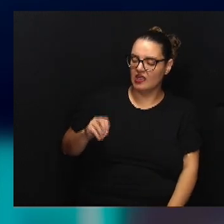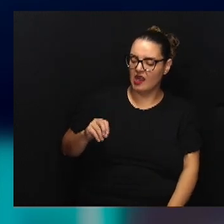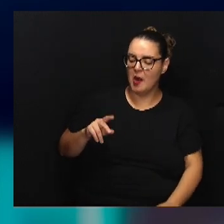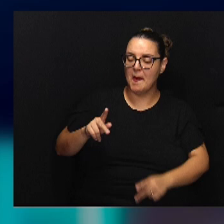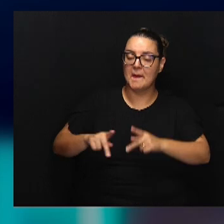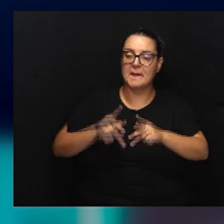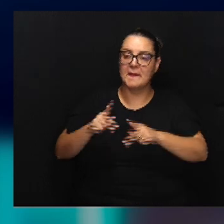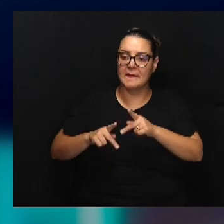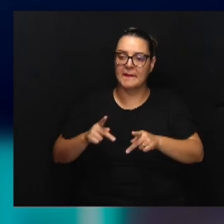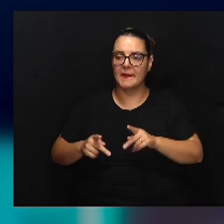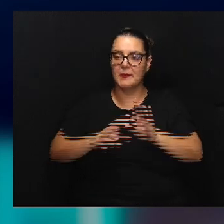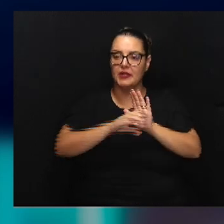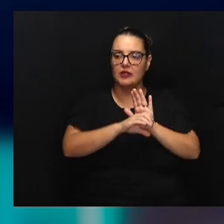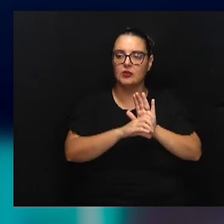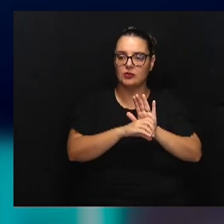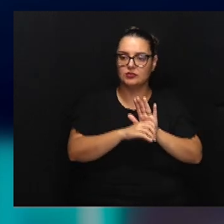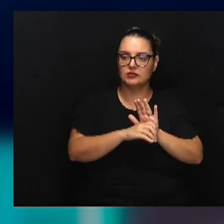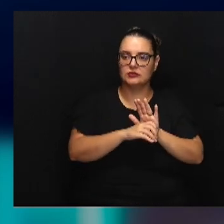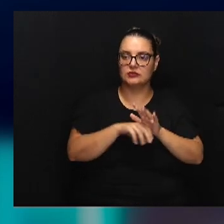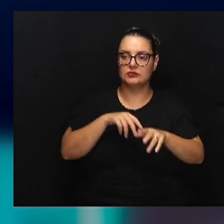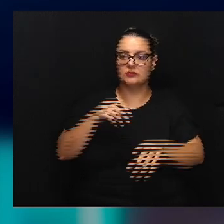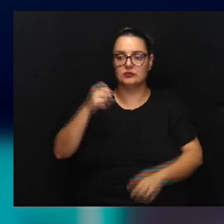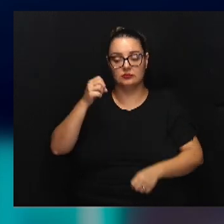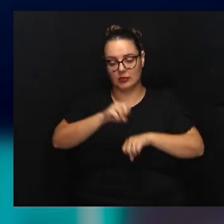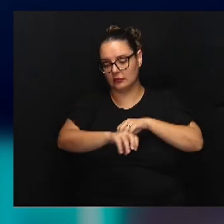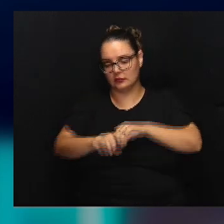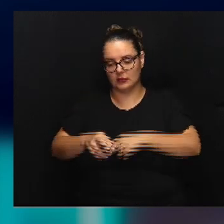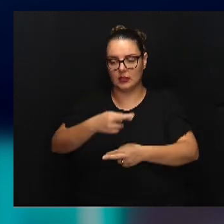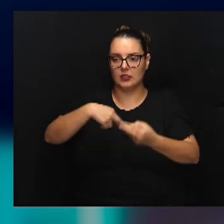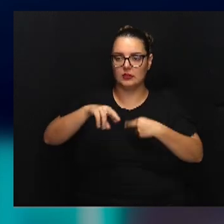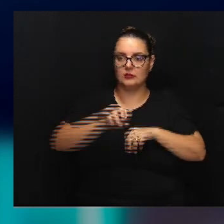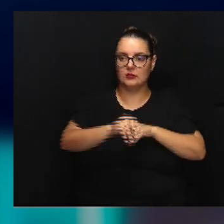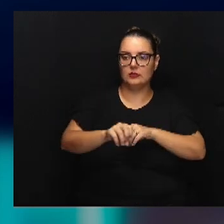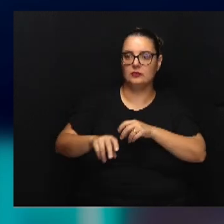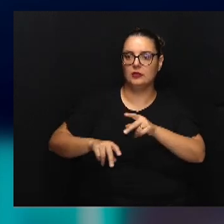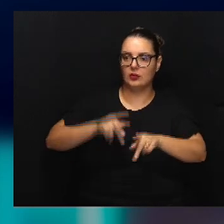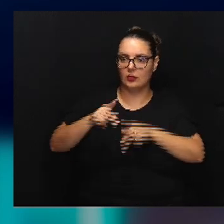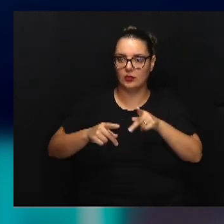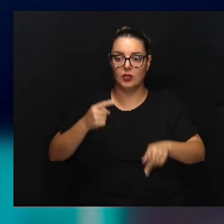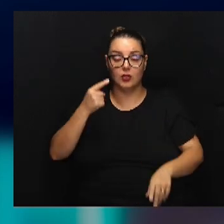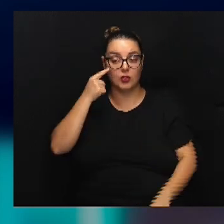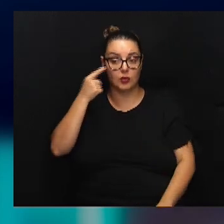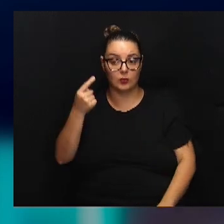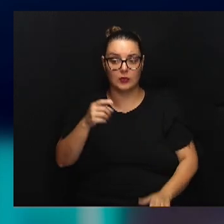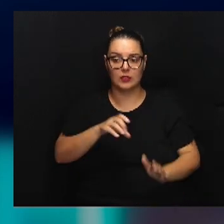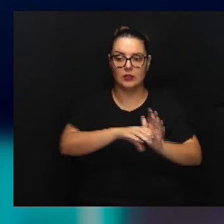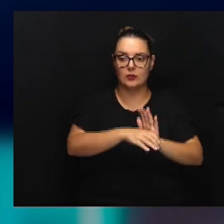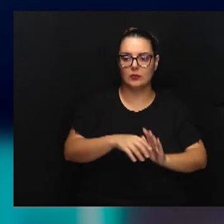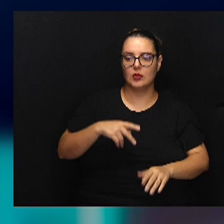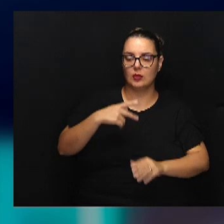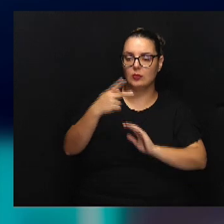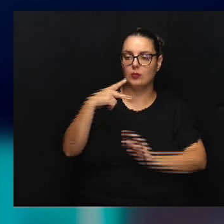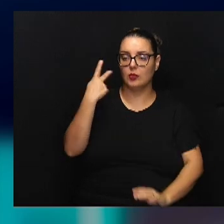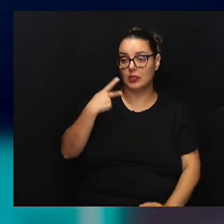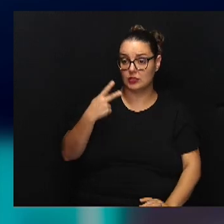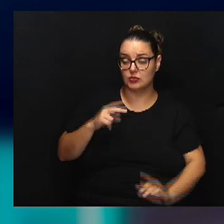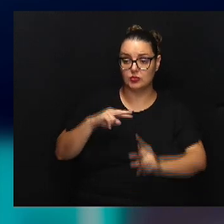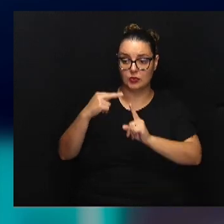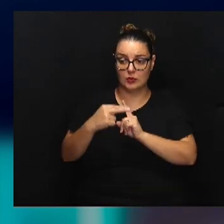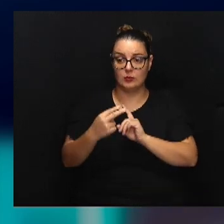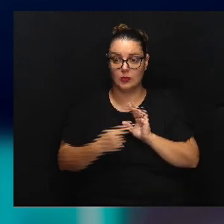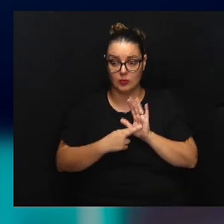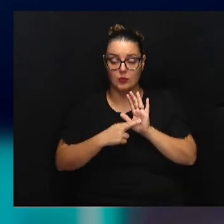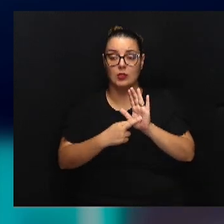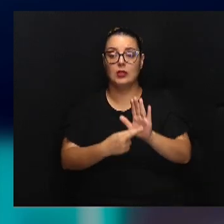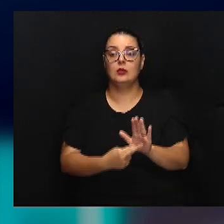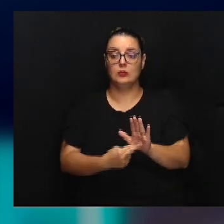conceito educacional, vinculado à educação popular, e um conceito político, do ponto de vista daquilo que